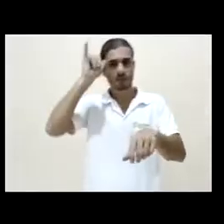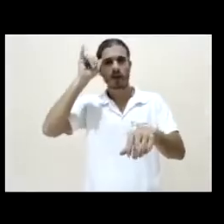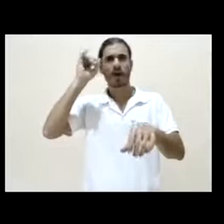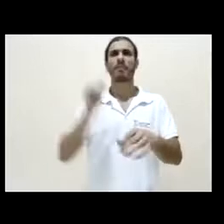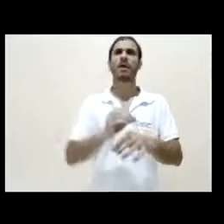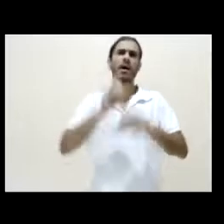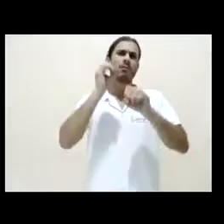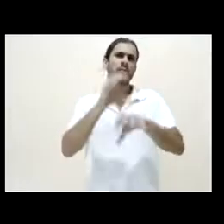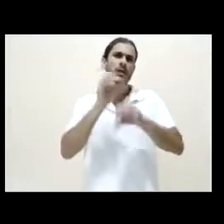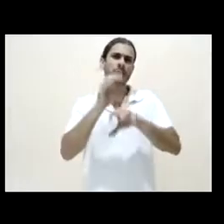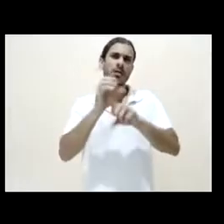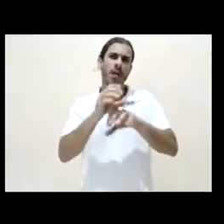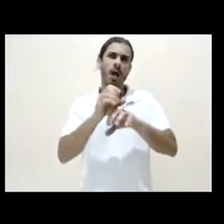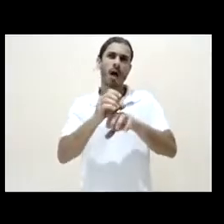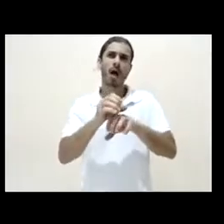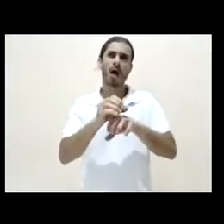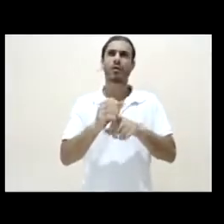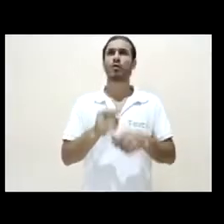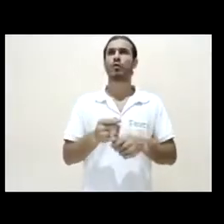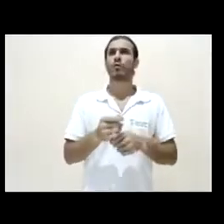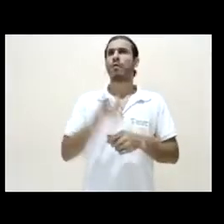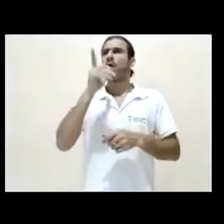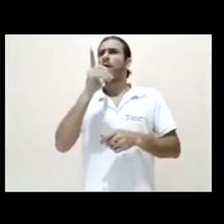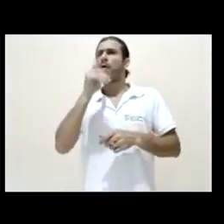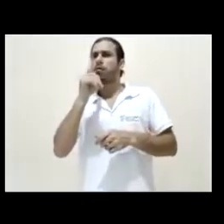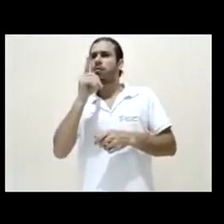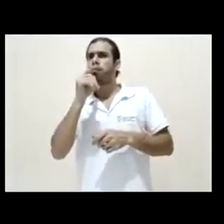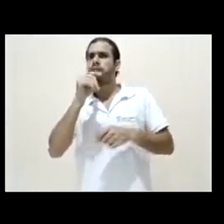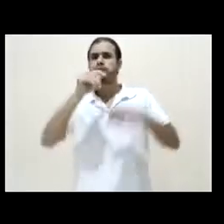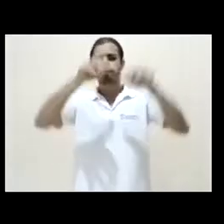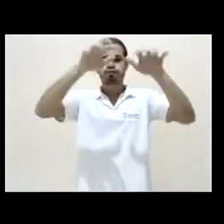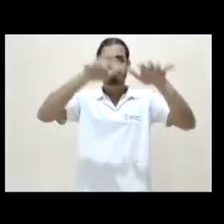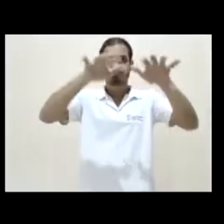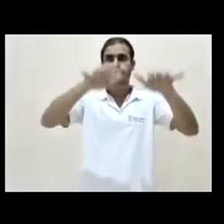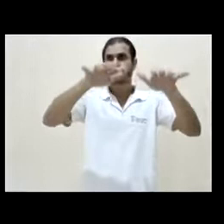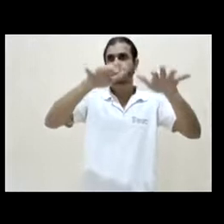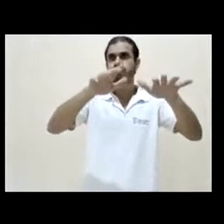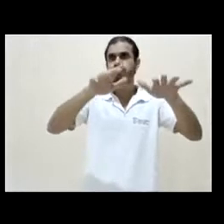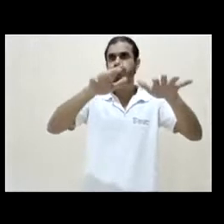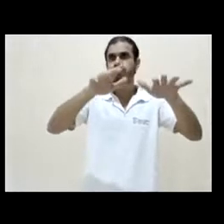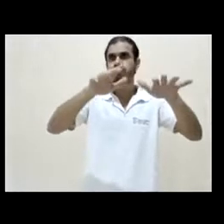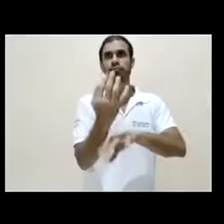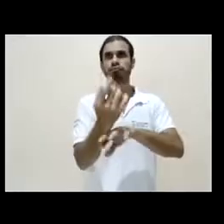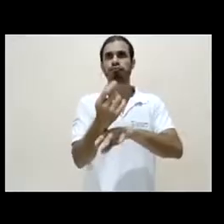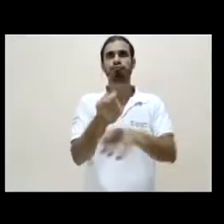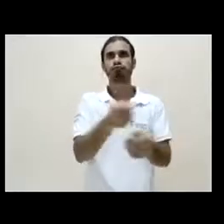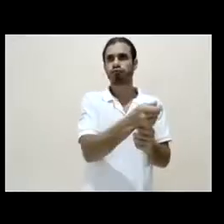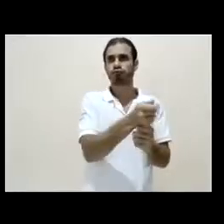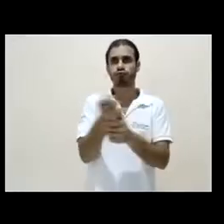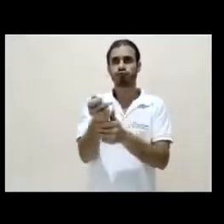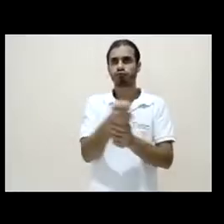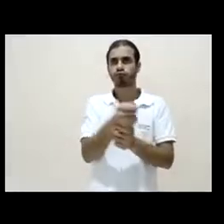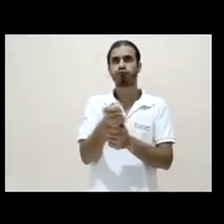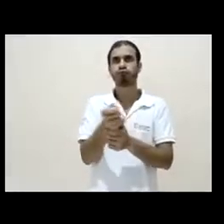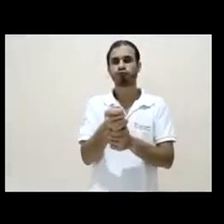automatizada. Essa irrigação automatizada, né, dentro dessa oficina, foi porque